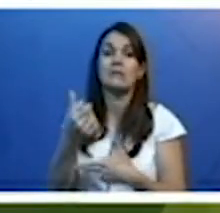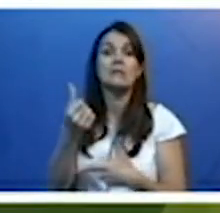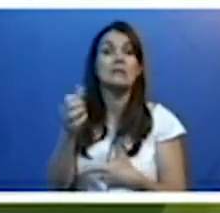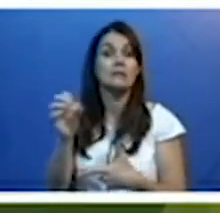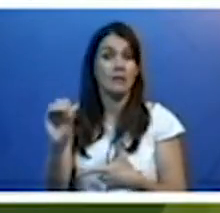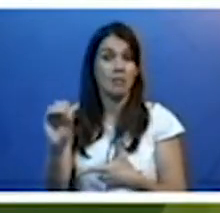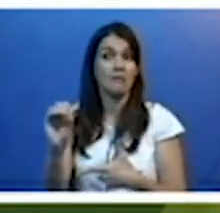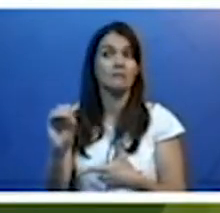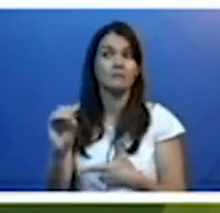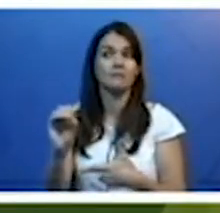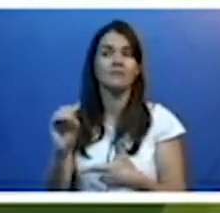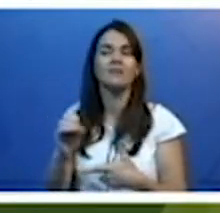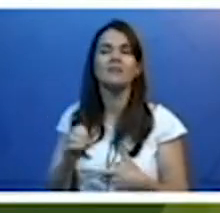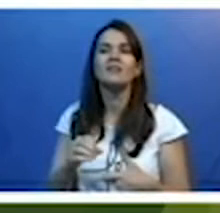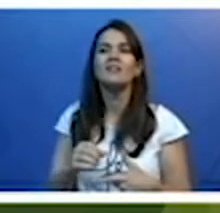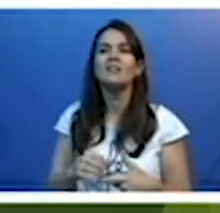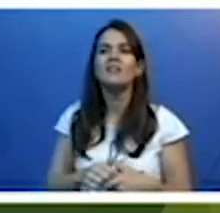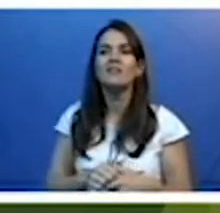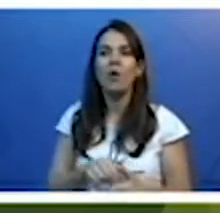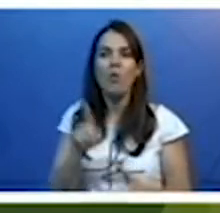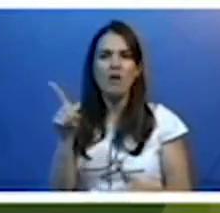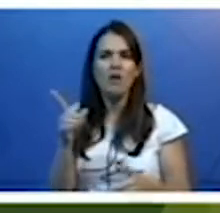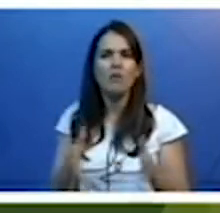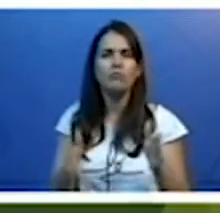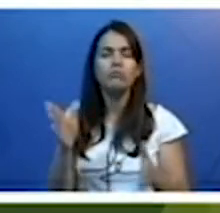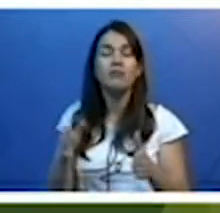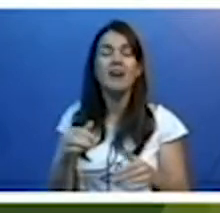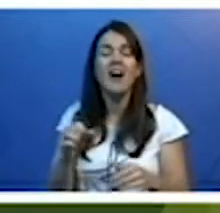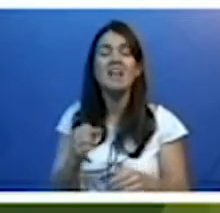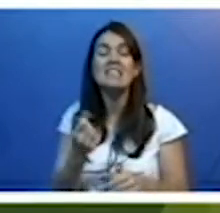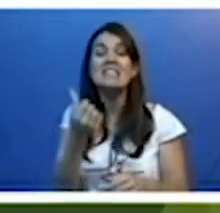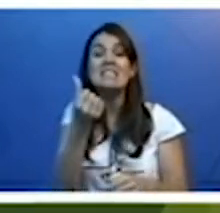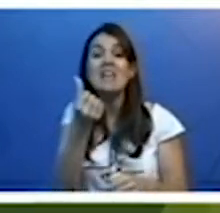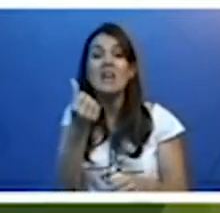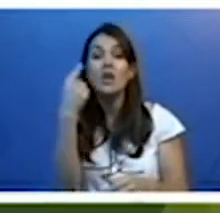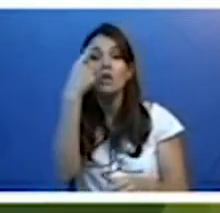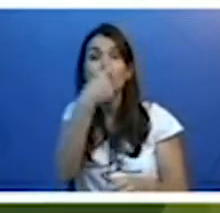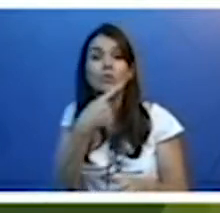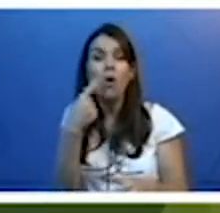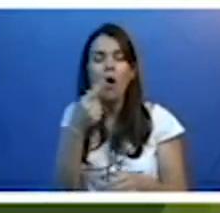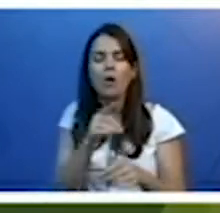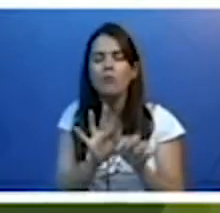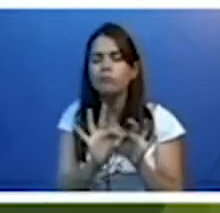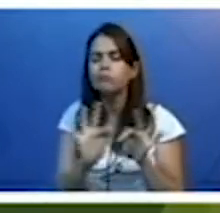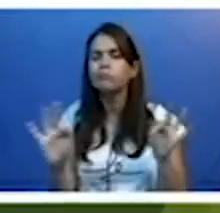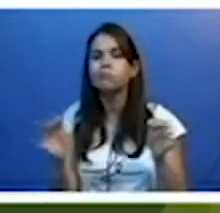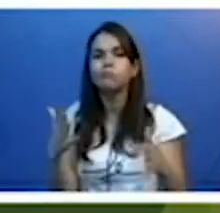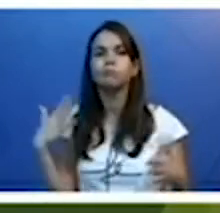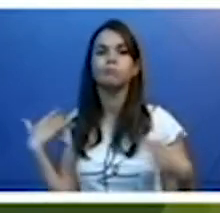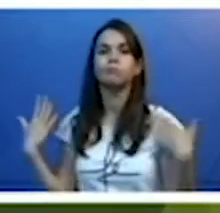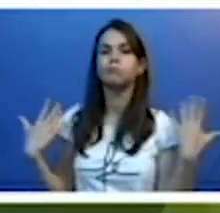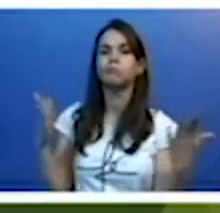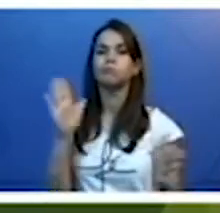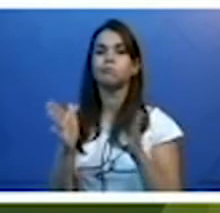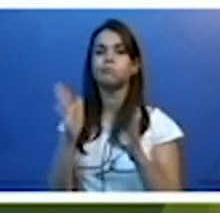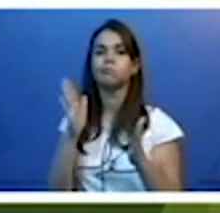certo percurso, ok? Quanto tempo ele vai gastar